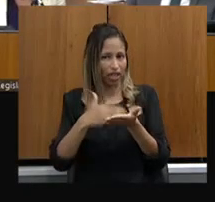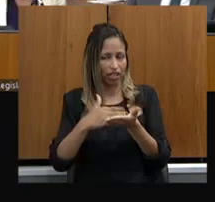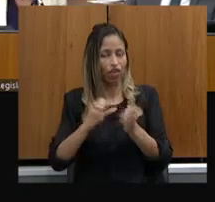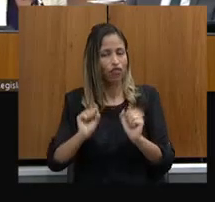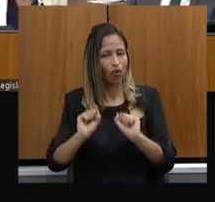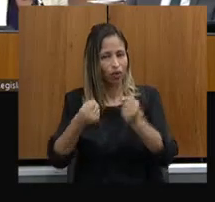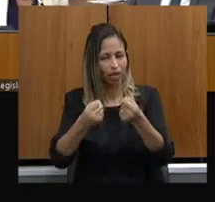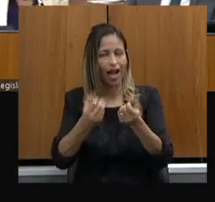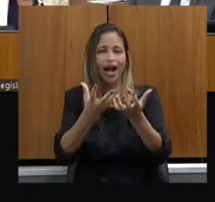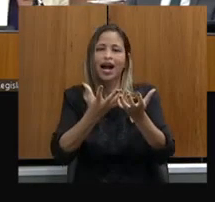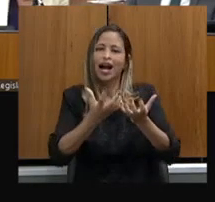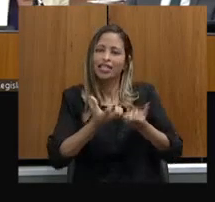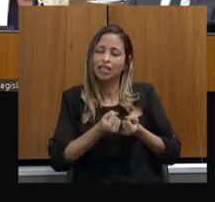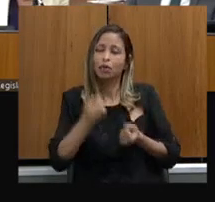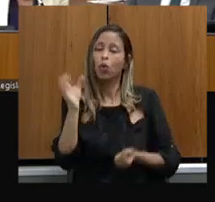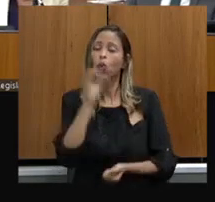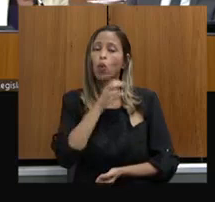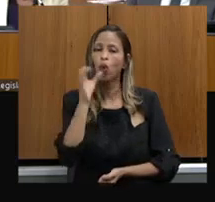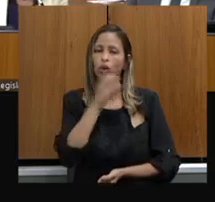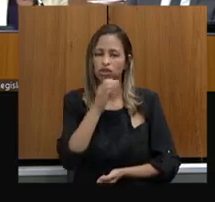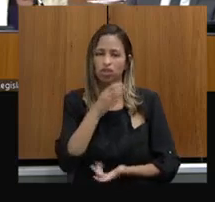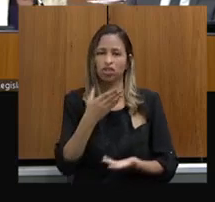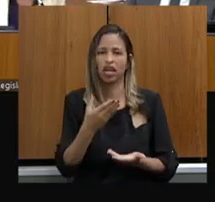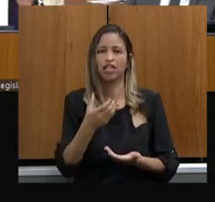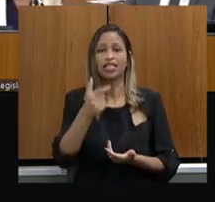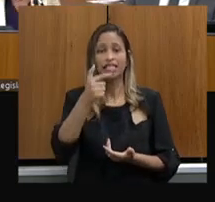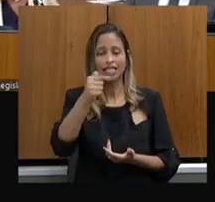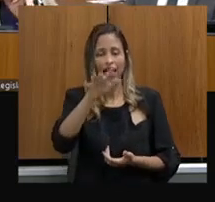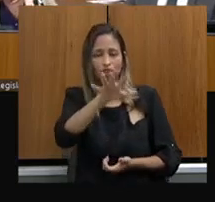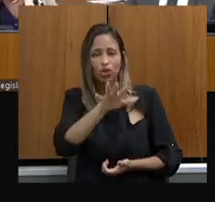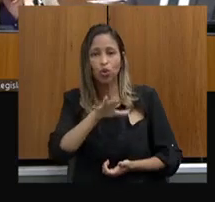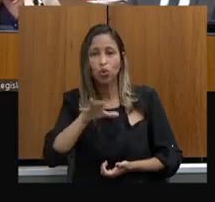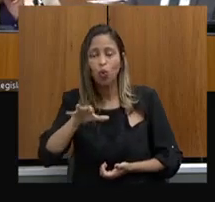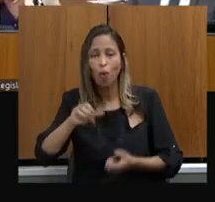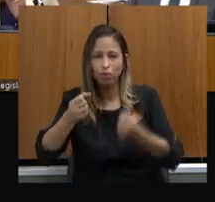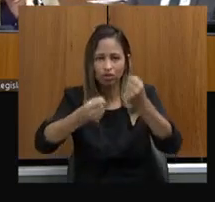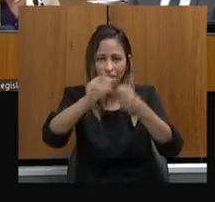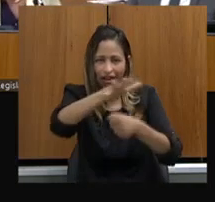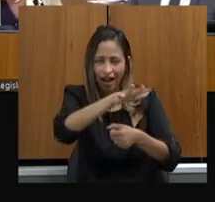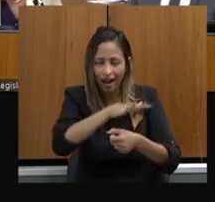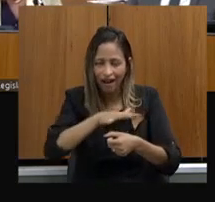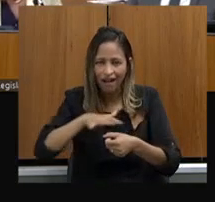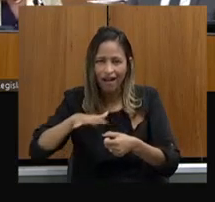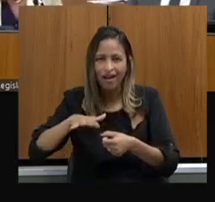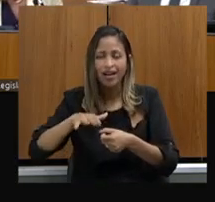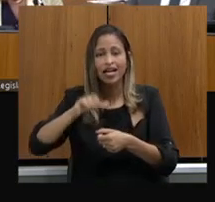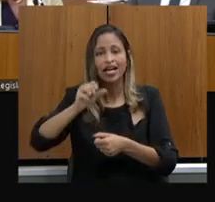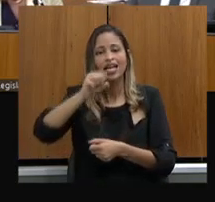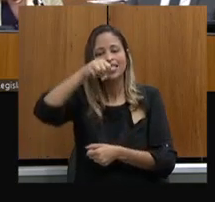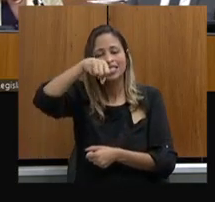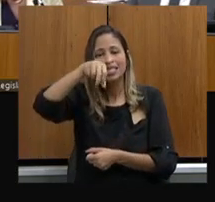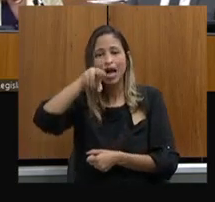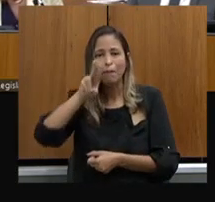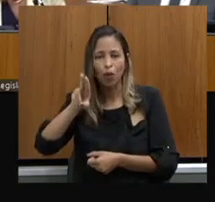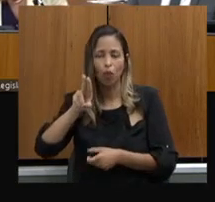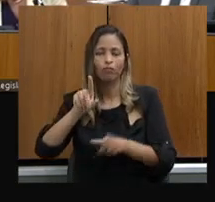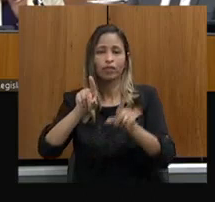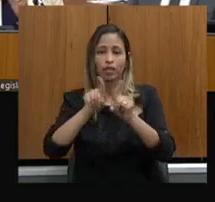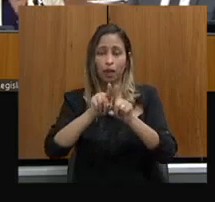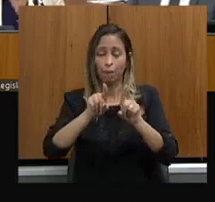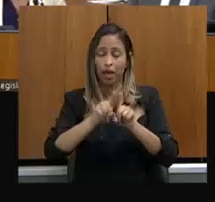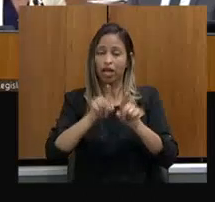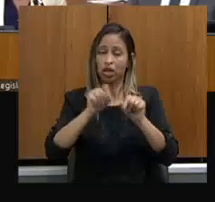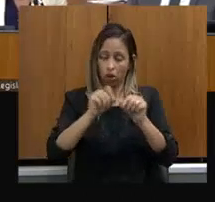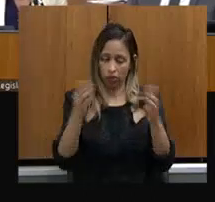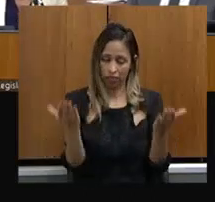fortalecimento do atendimento de urgência com aquisição de 7 unidades Móveis nas áreas de abrangência do SAMU Leste Vale do Aço e